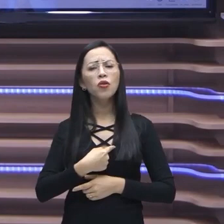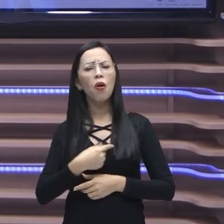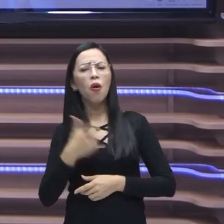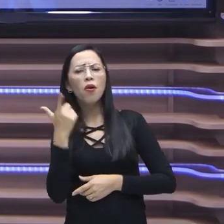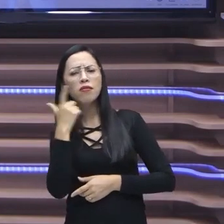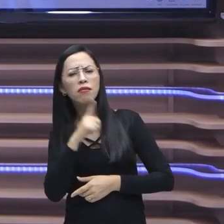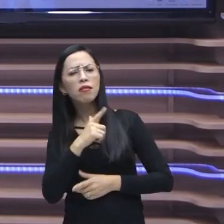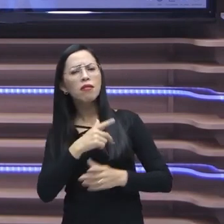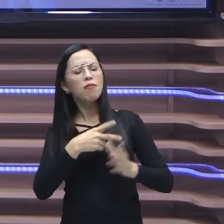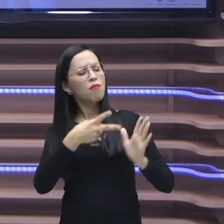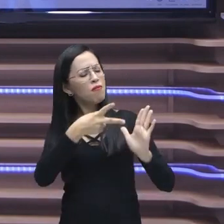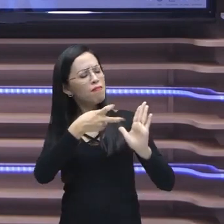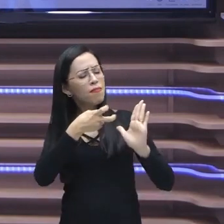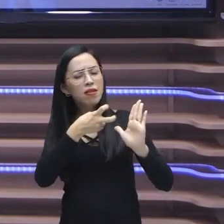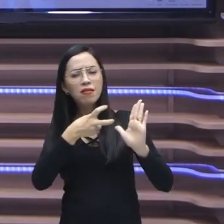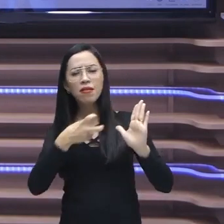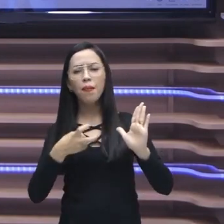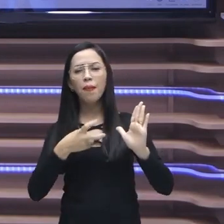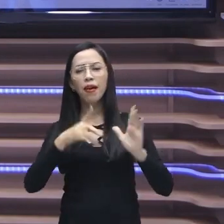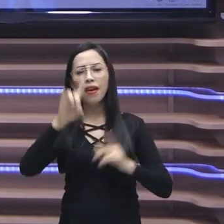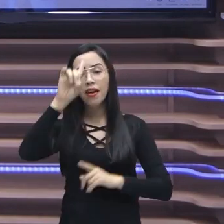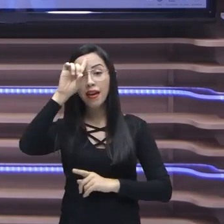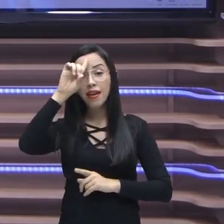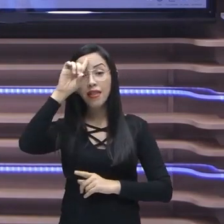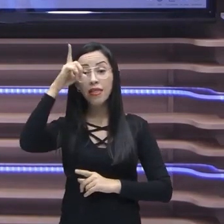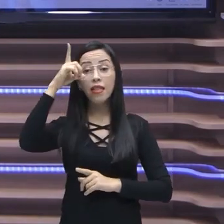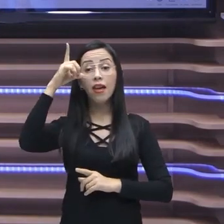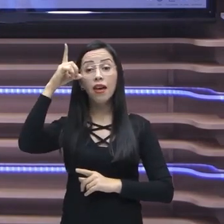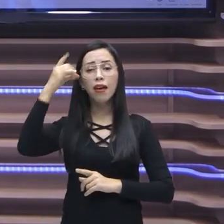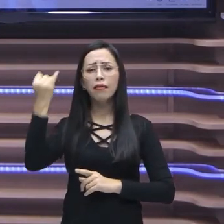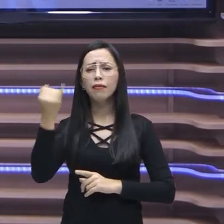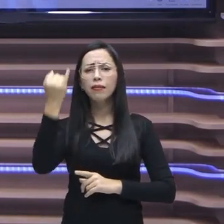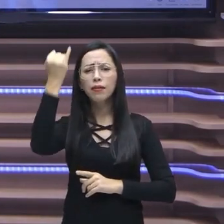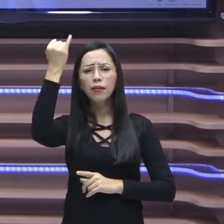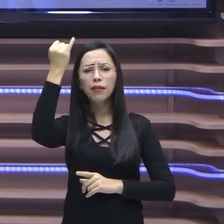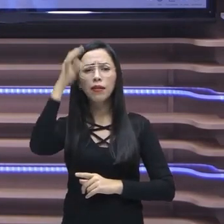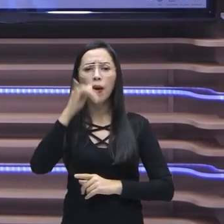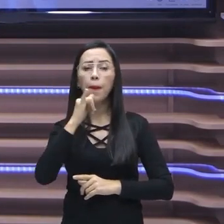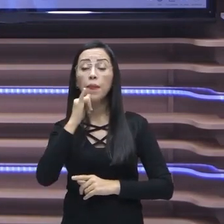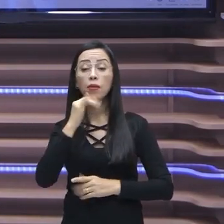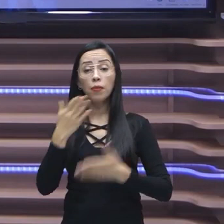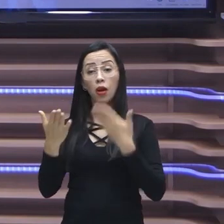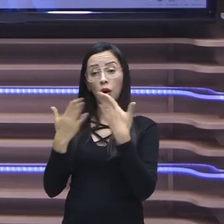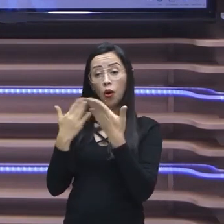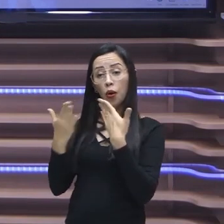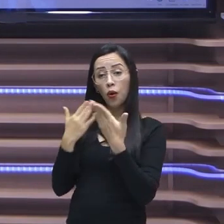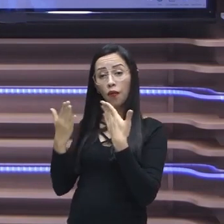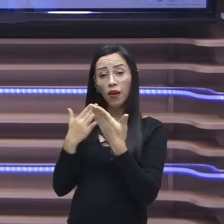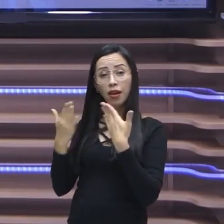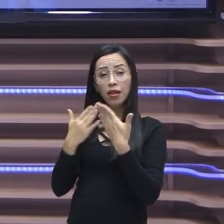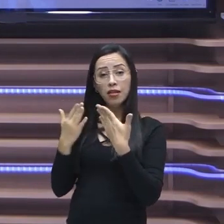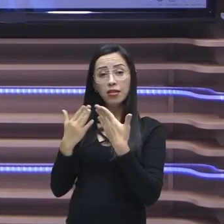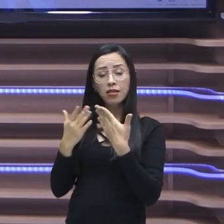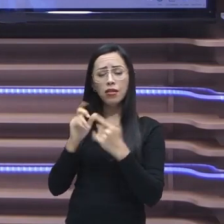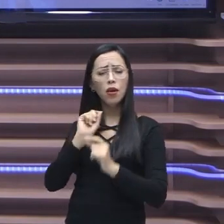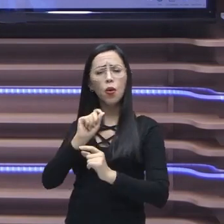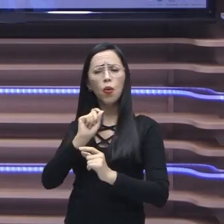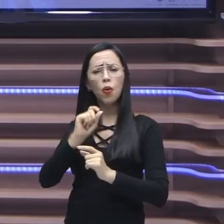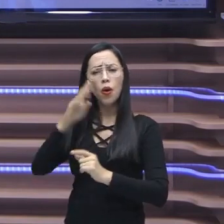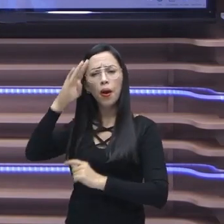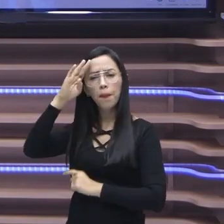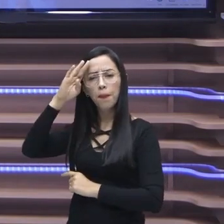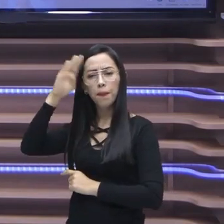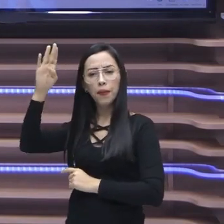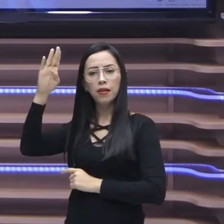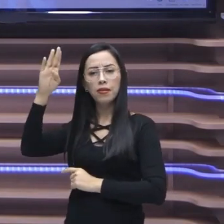mais importantes do que outras? Então, por exemplo, numa conversa diária, o que é principal? A gente